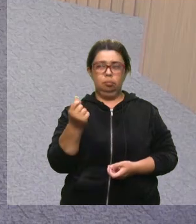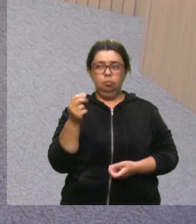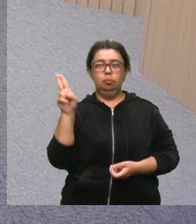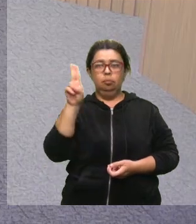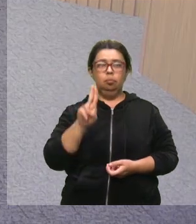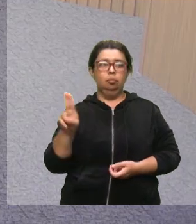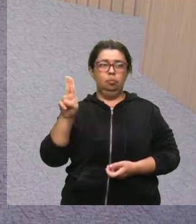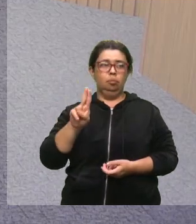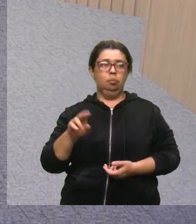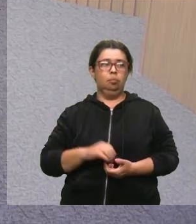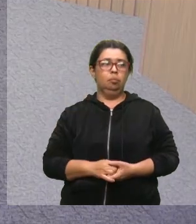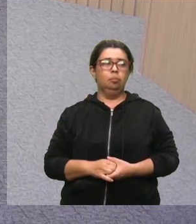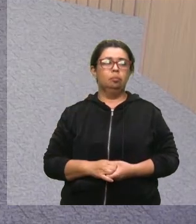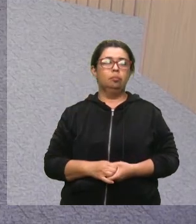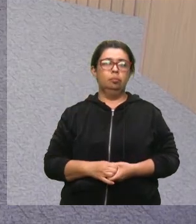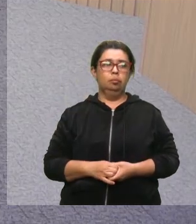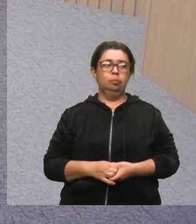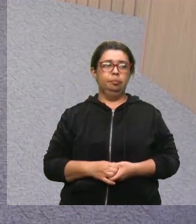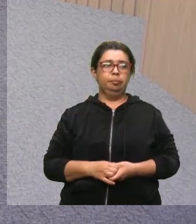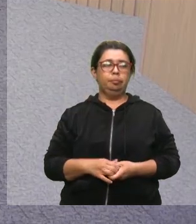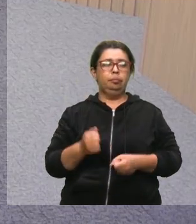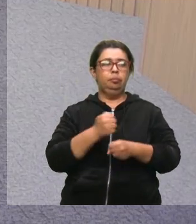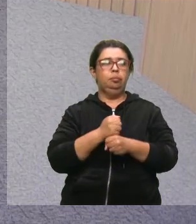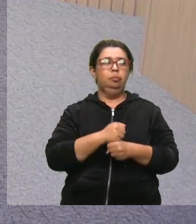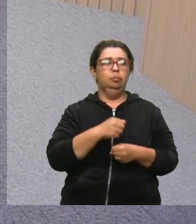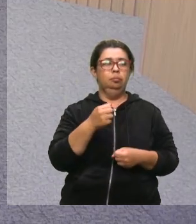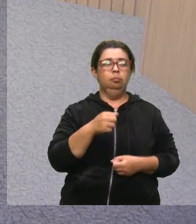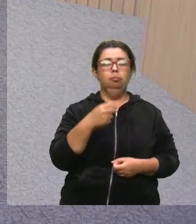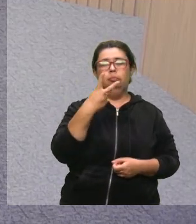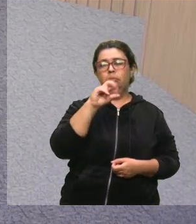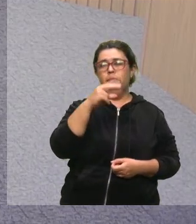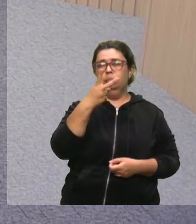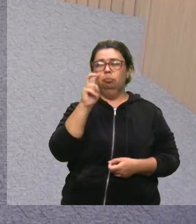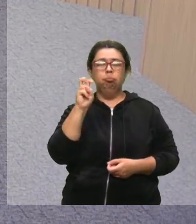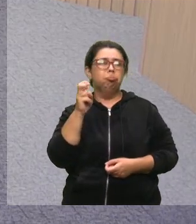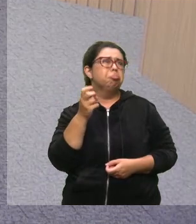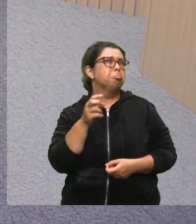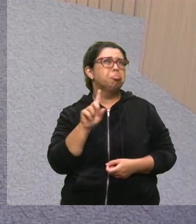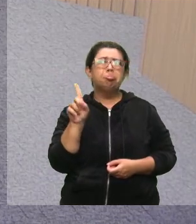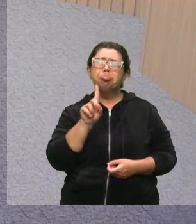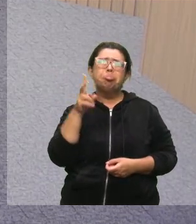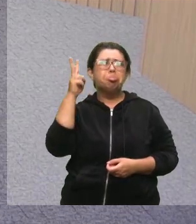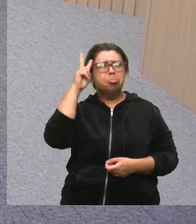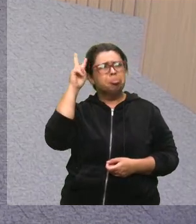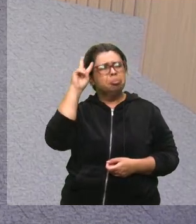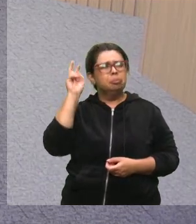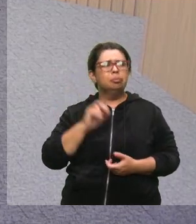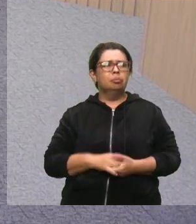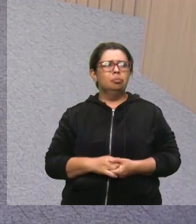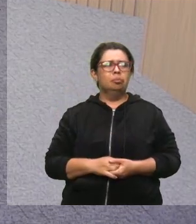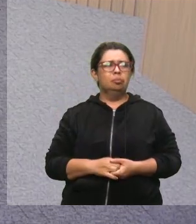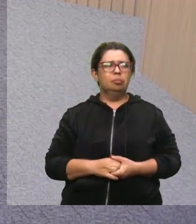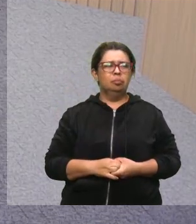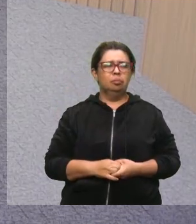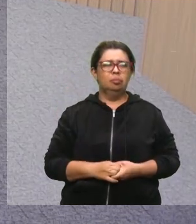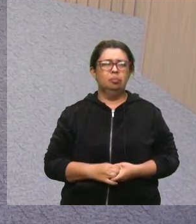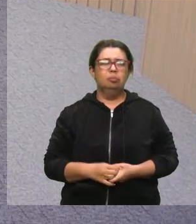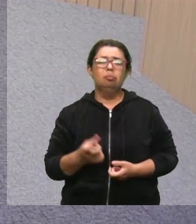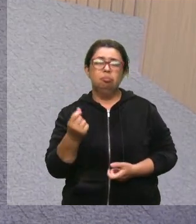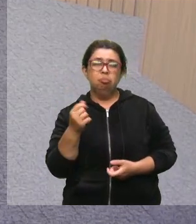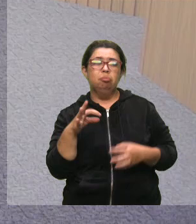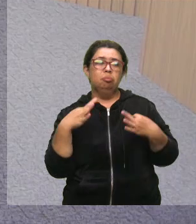na castração. Para 2025, eu não me recordo de qual é o valor que está destinado ali